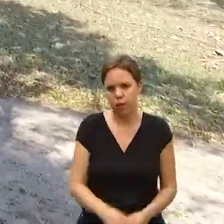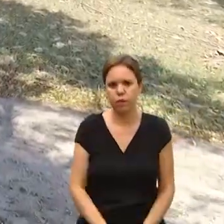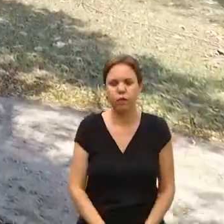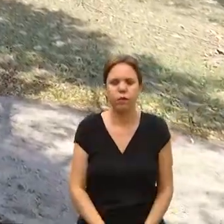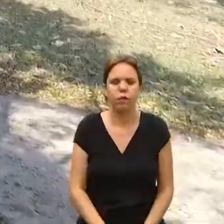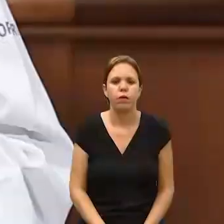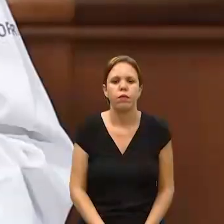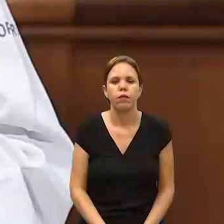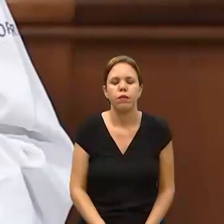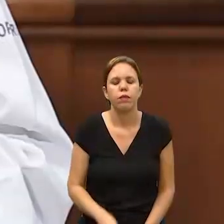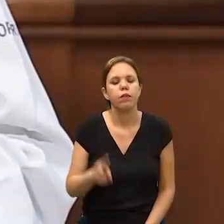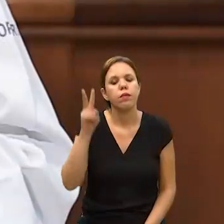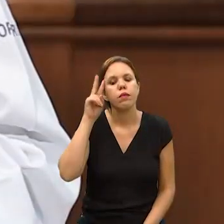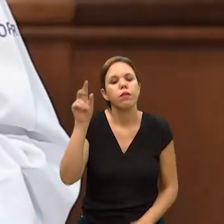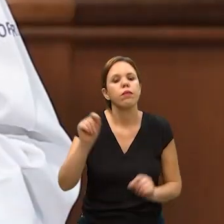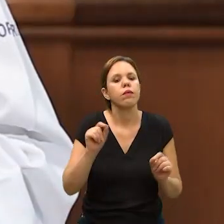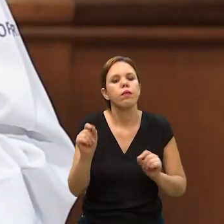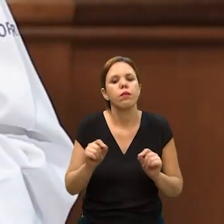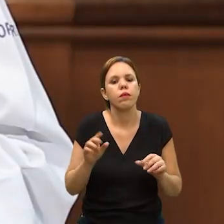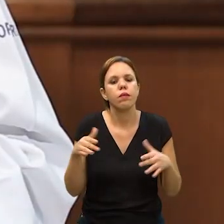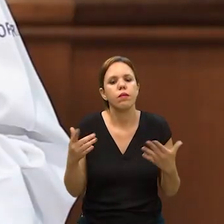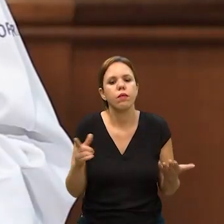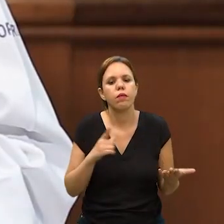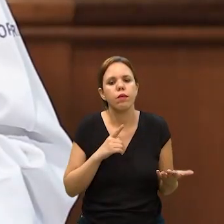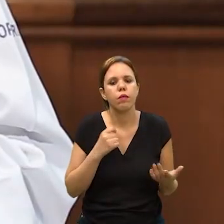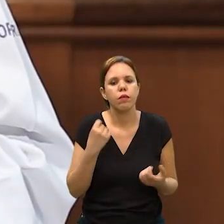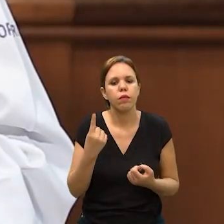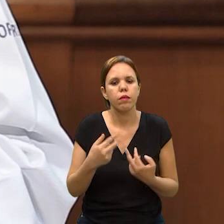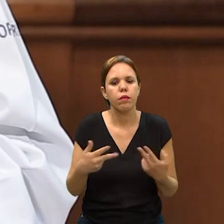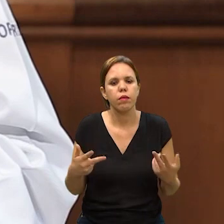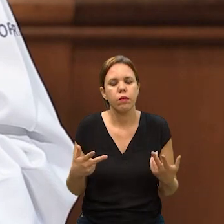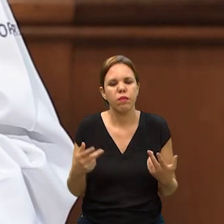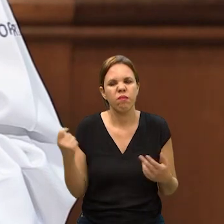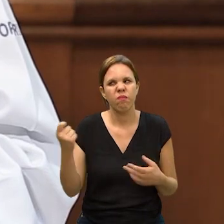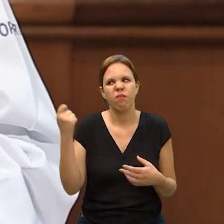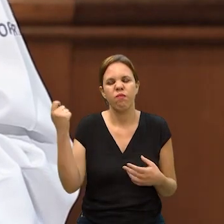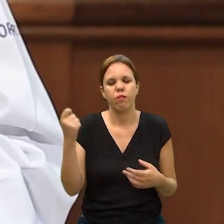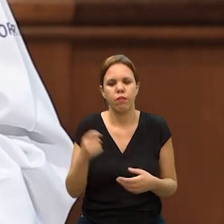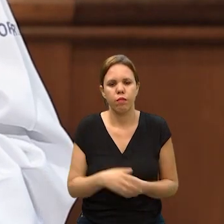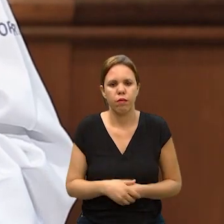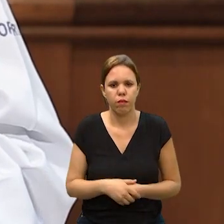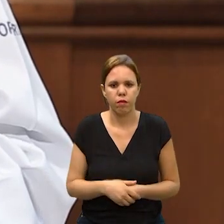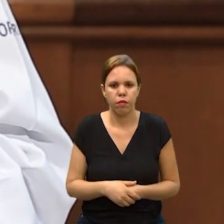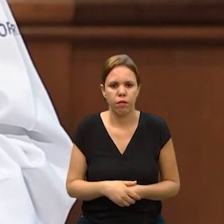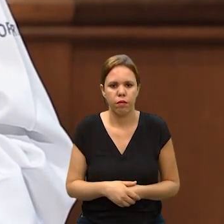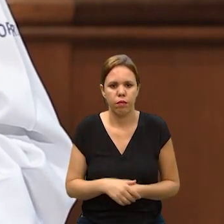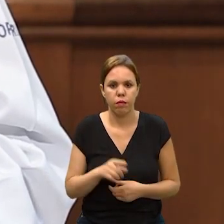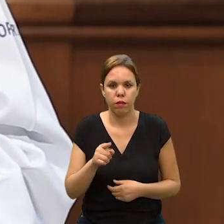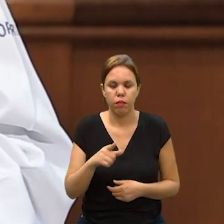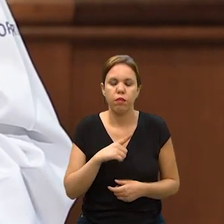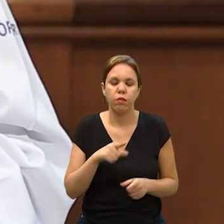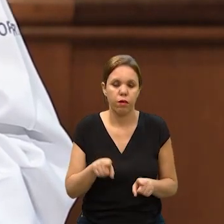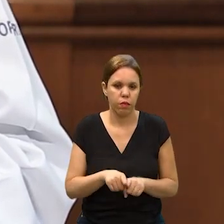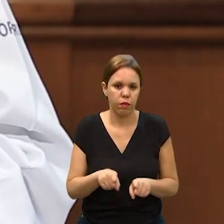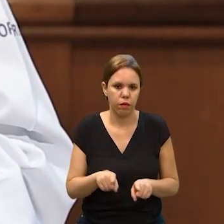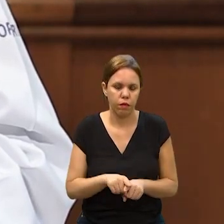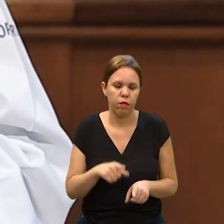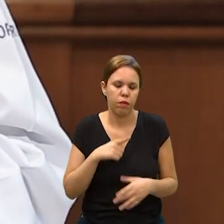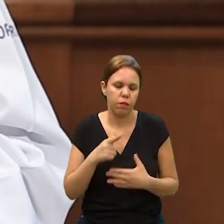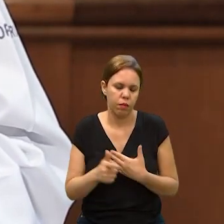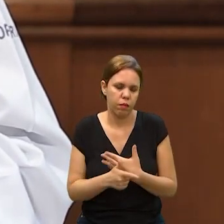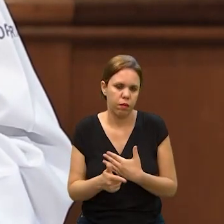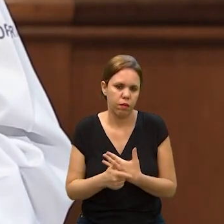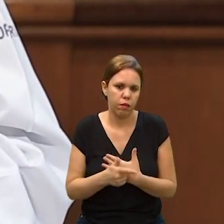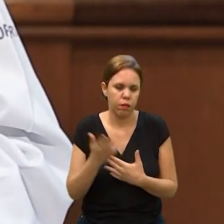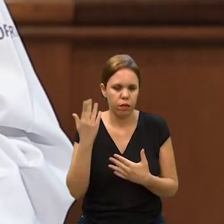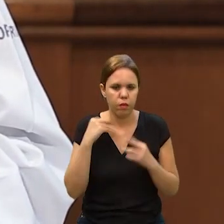bom. Mas lembrar que quando tem casos que são muito graves, você tem também o